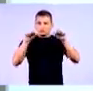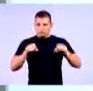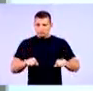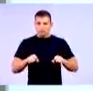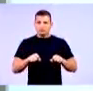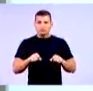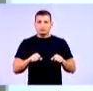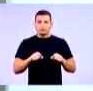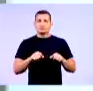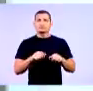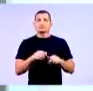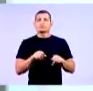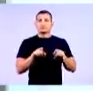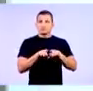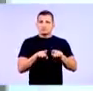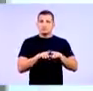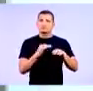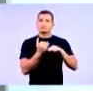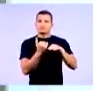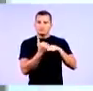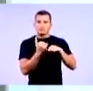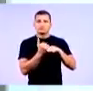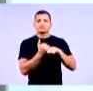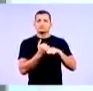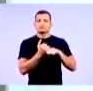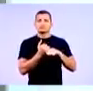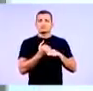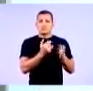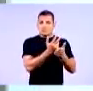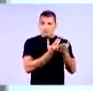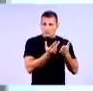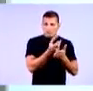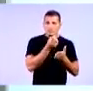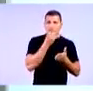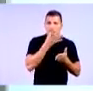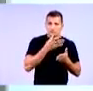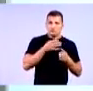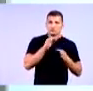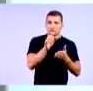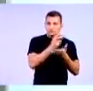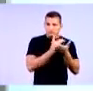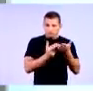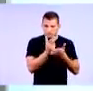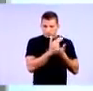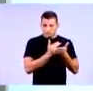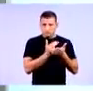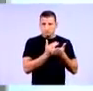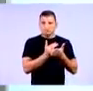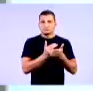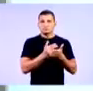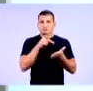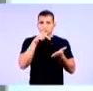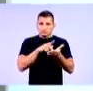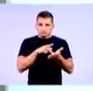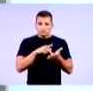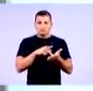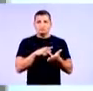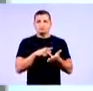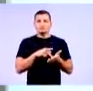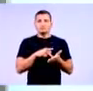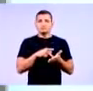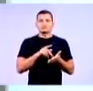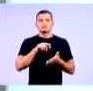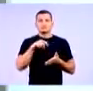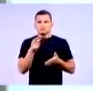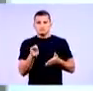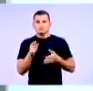mesmas consequências, não? Então, se um modelo foi bem desenhado, os diagramas refletem a realidade do cliente, então o sistema